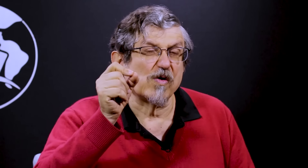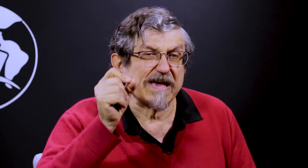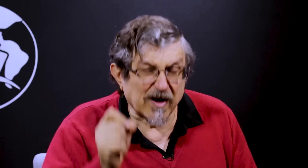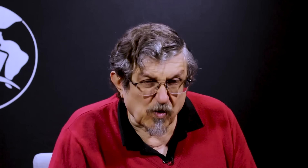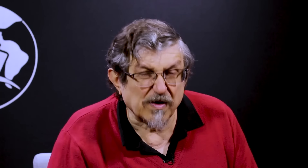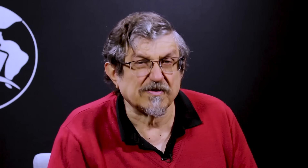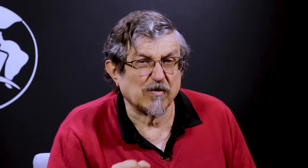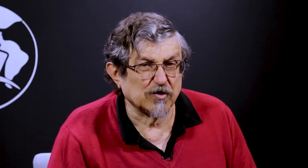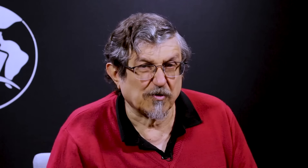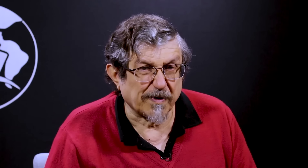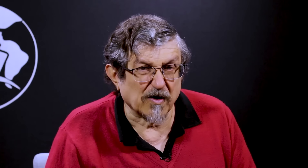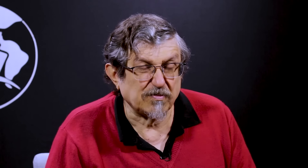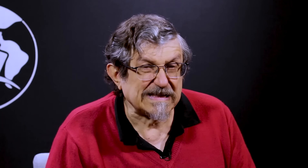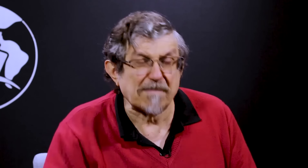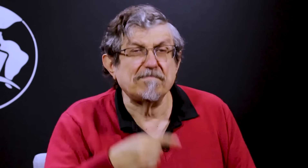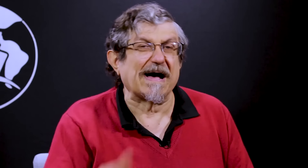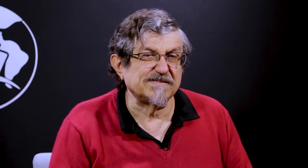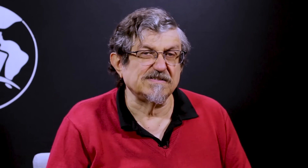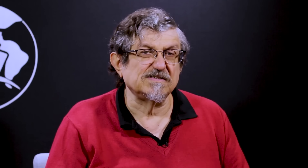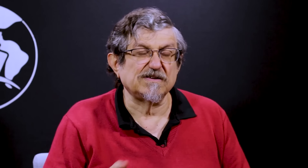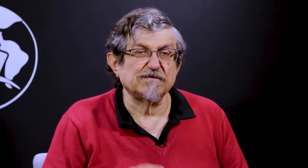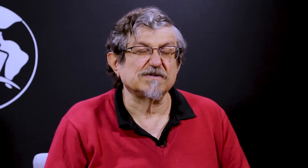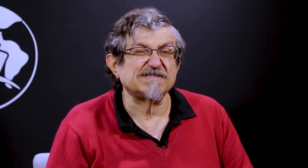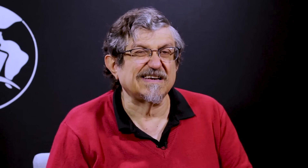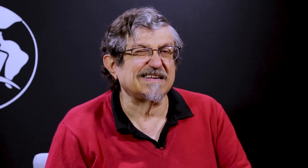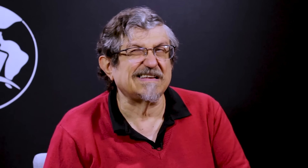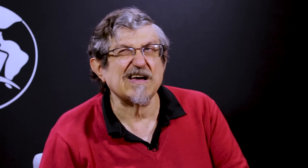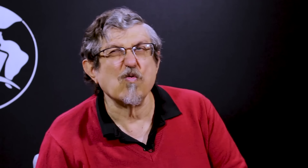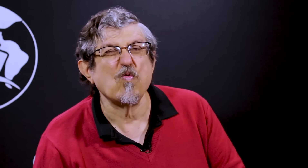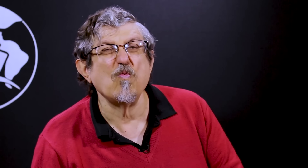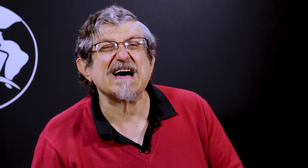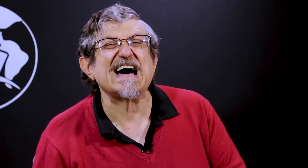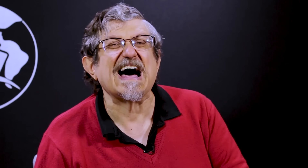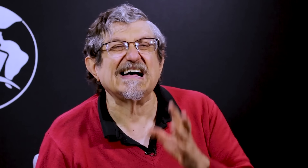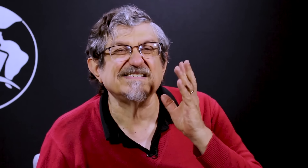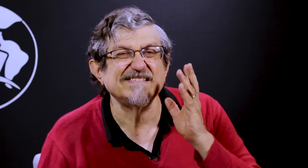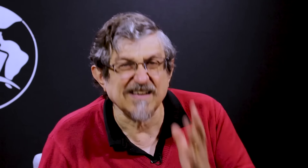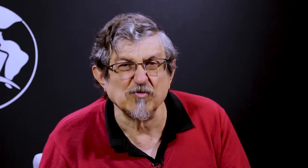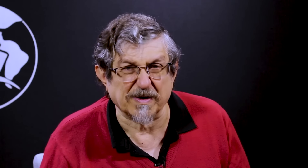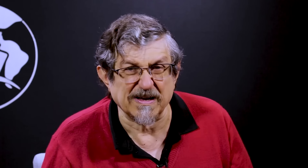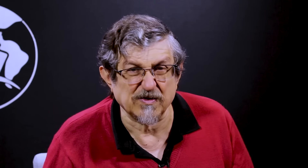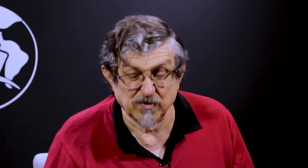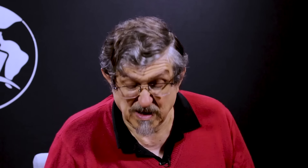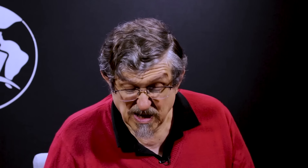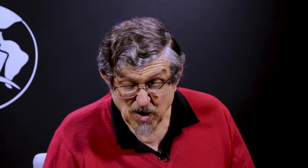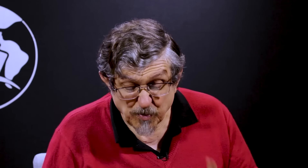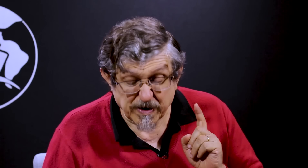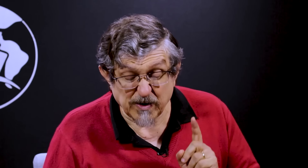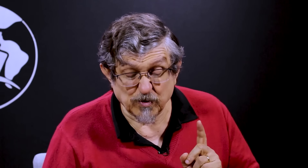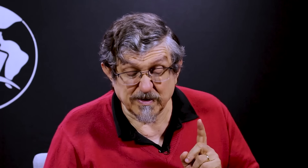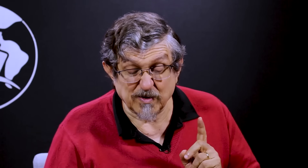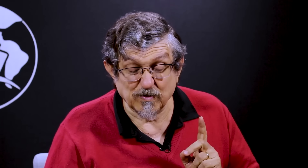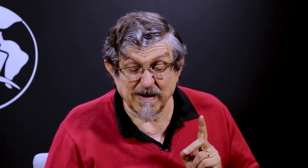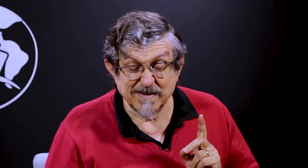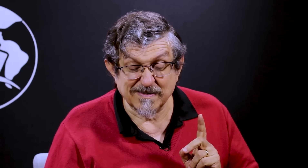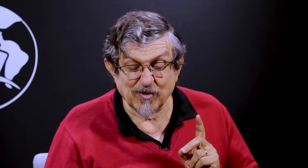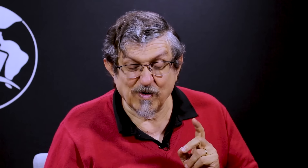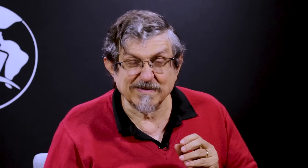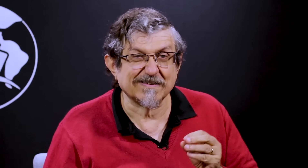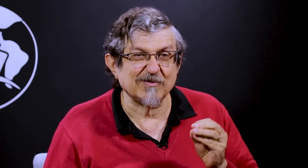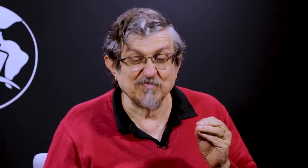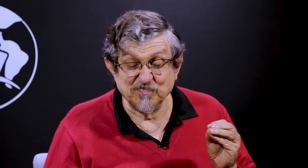fazer qualquer coisa contra o próximo na base de que você tem alguma razão para isso por isso o texto